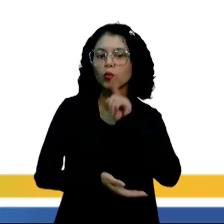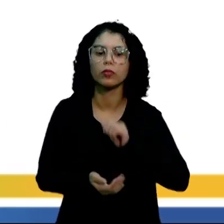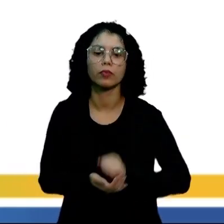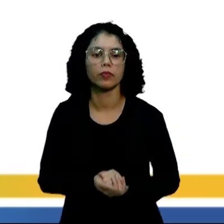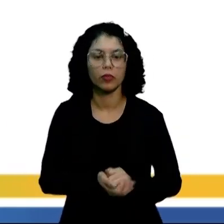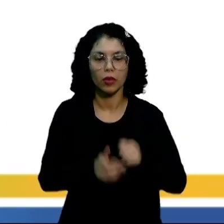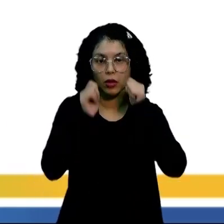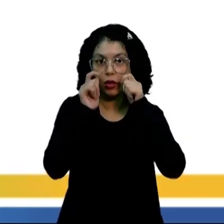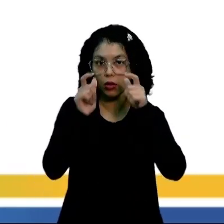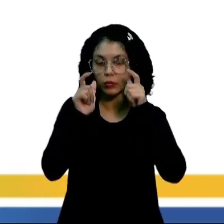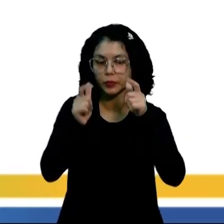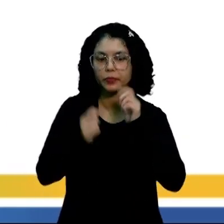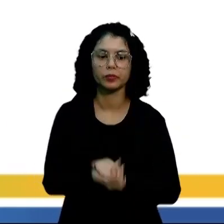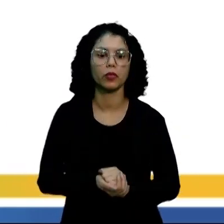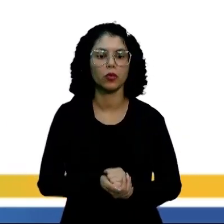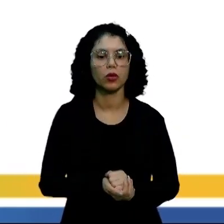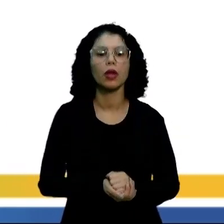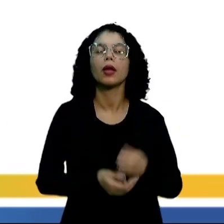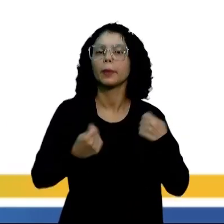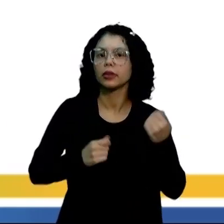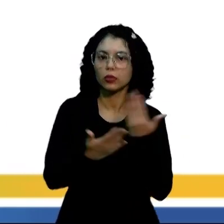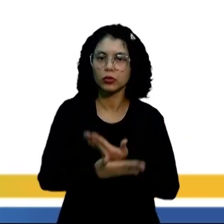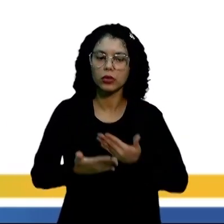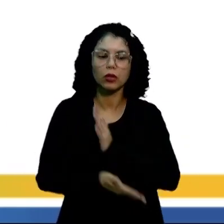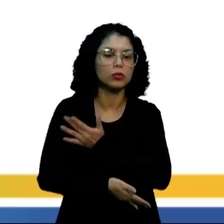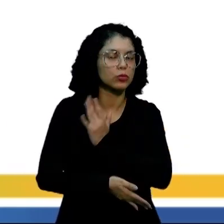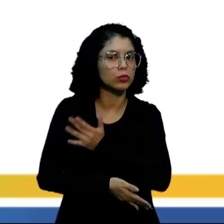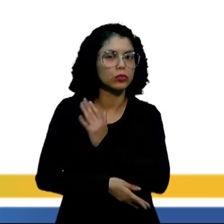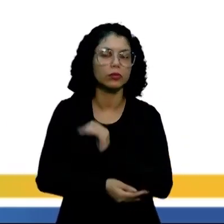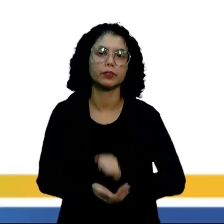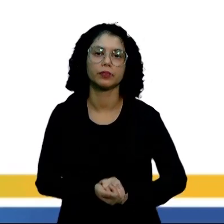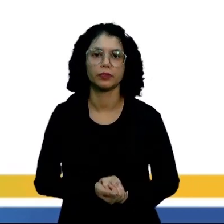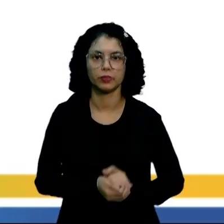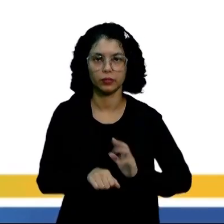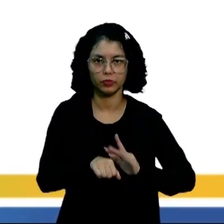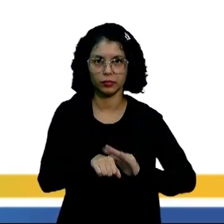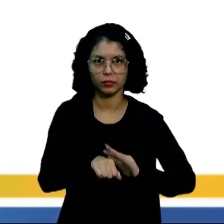são alertados dos riscos de doenças do coração.